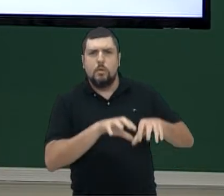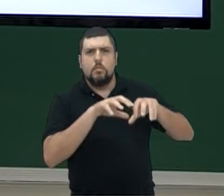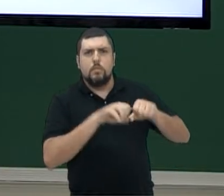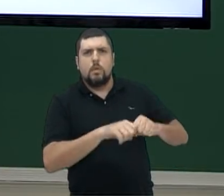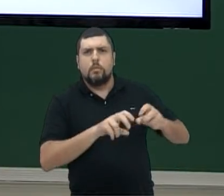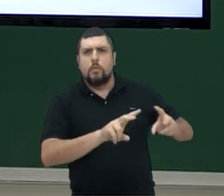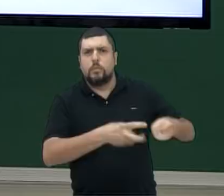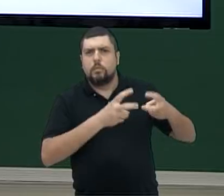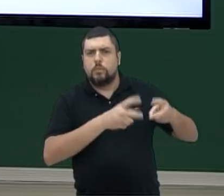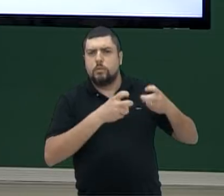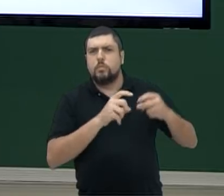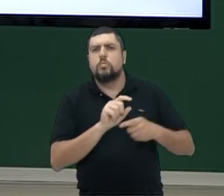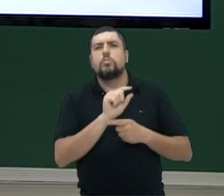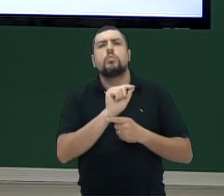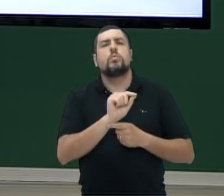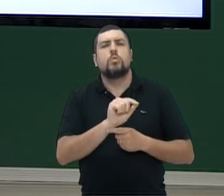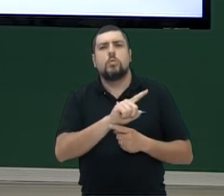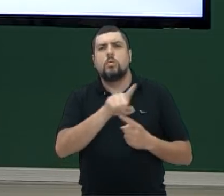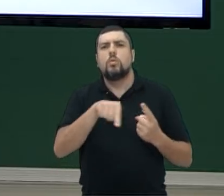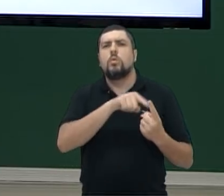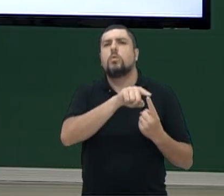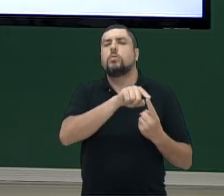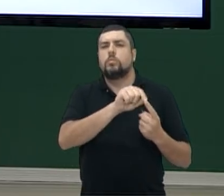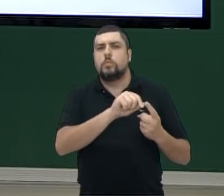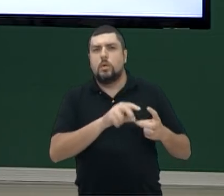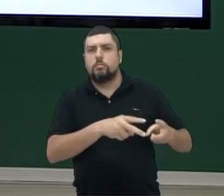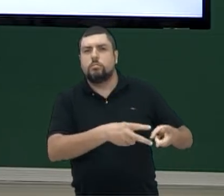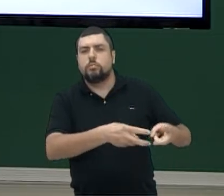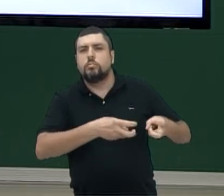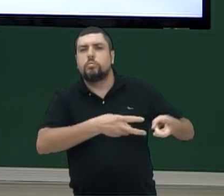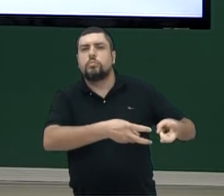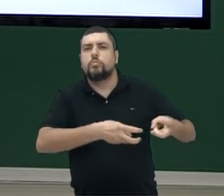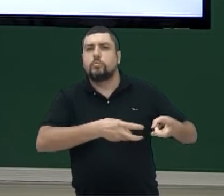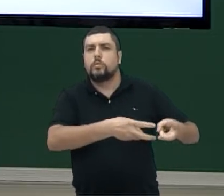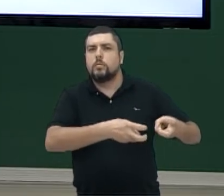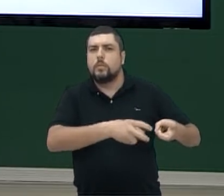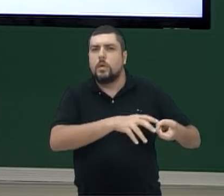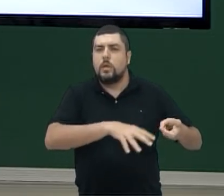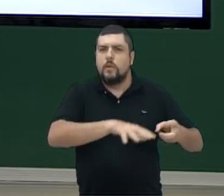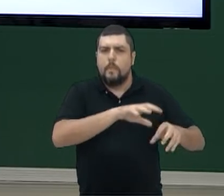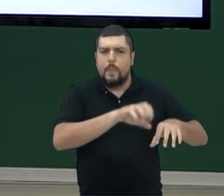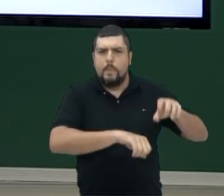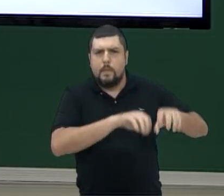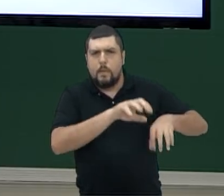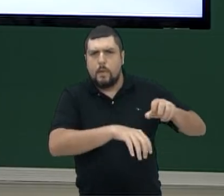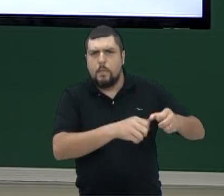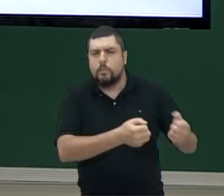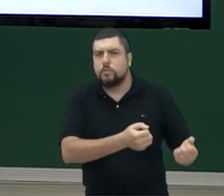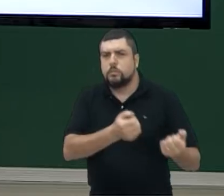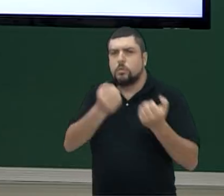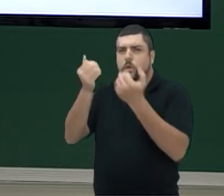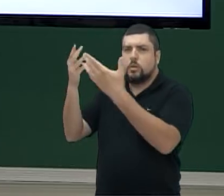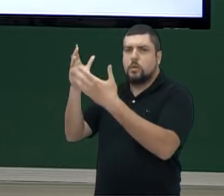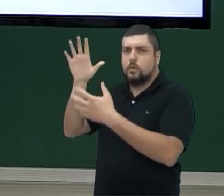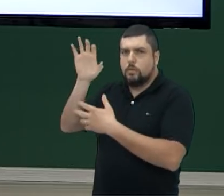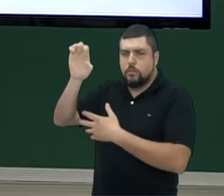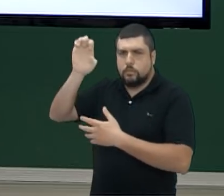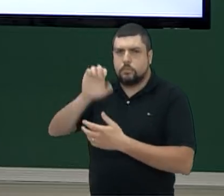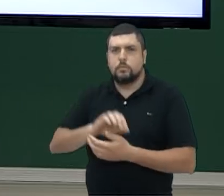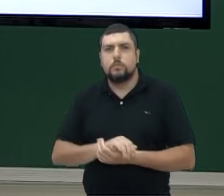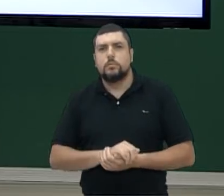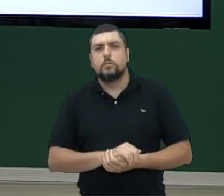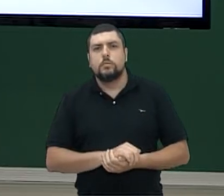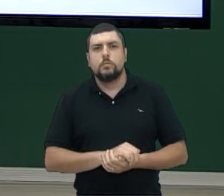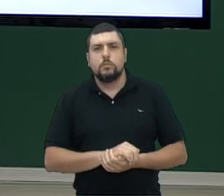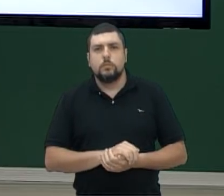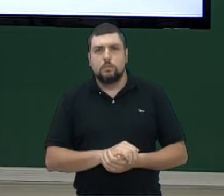exploração, aquela que tinha por objetivo extrair as riquezas do continente e enviar ao país colonizador.